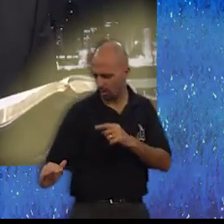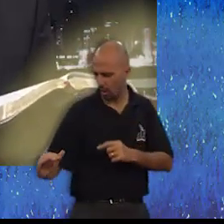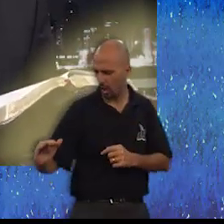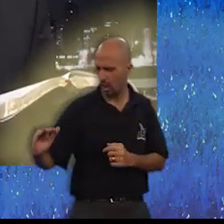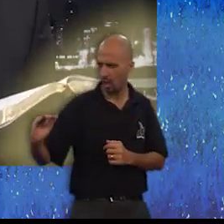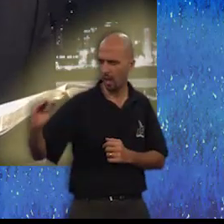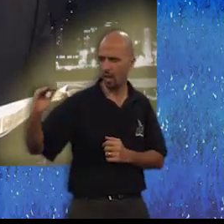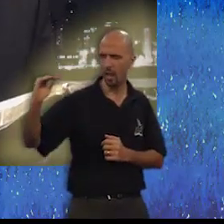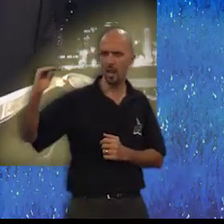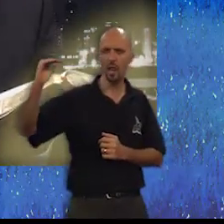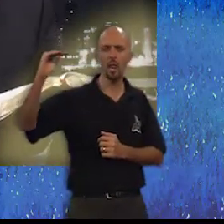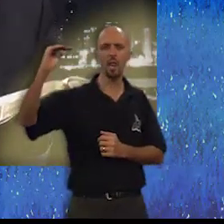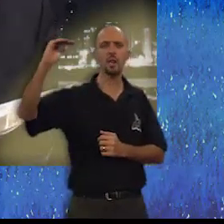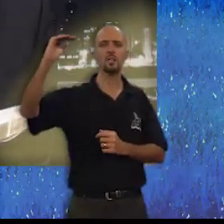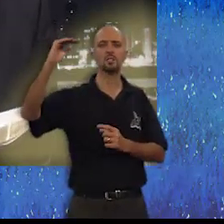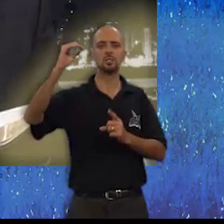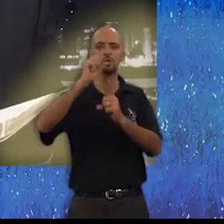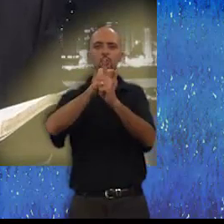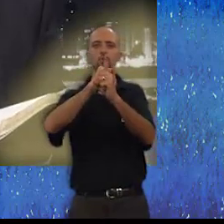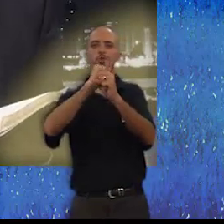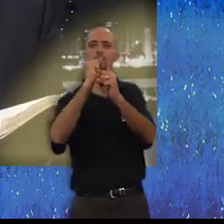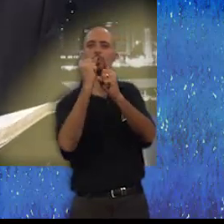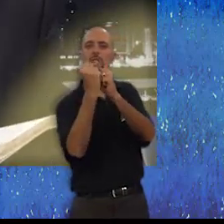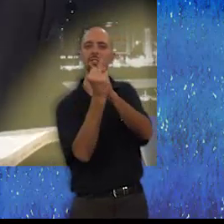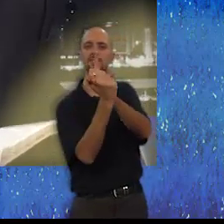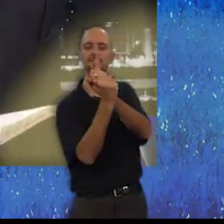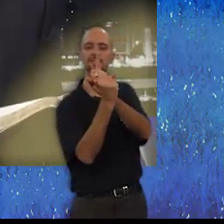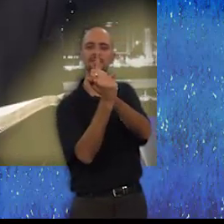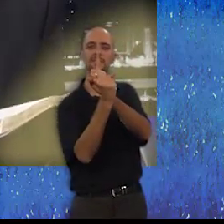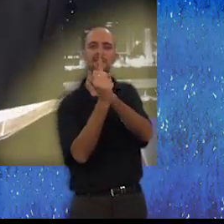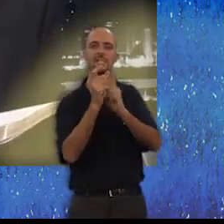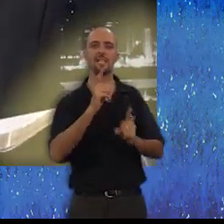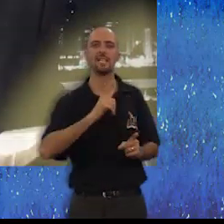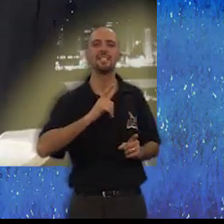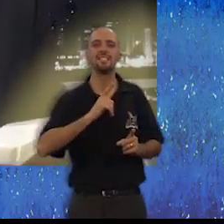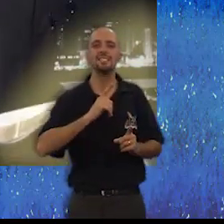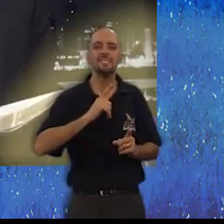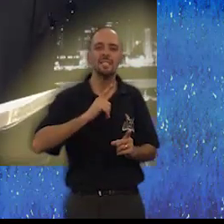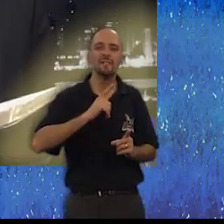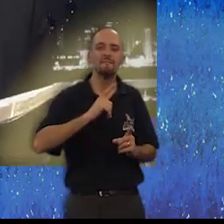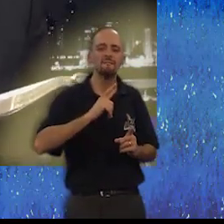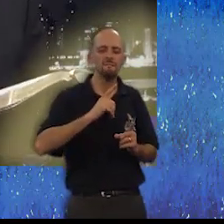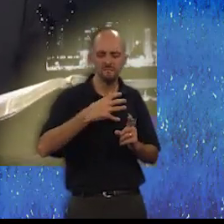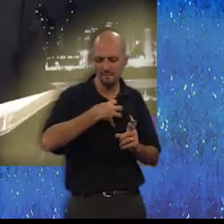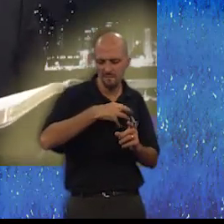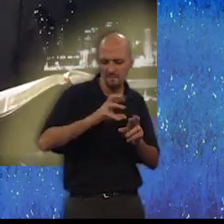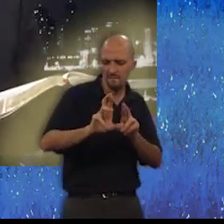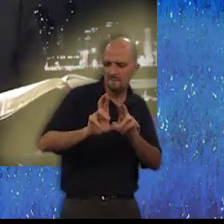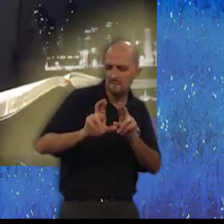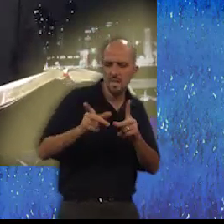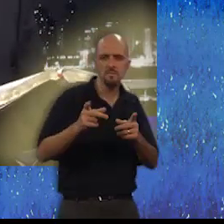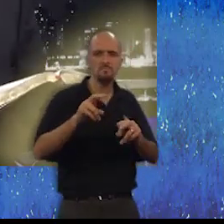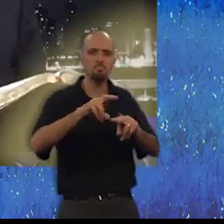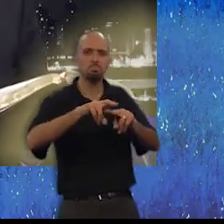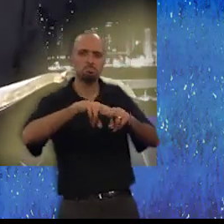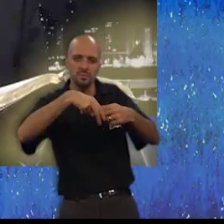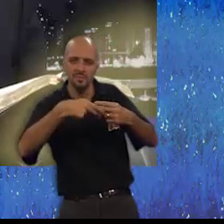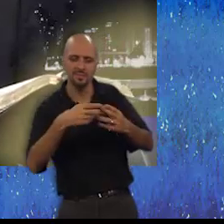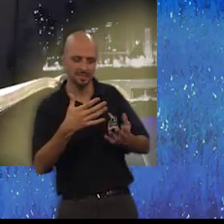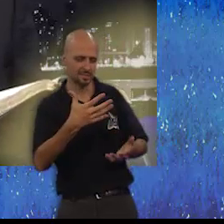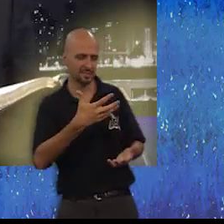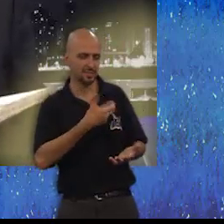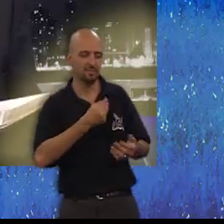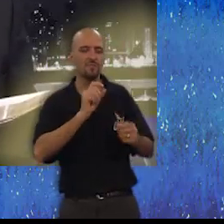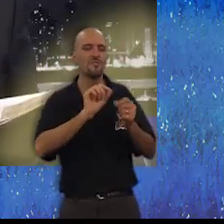criado numa cultura, numa sociedade onde tinha que fazer as coisas, praticar as coisas para então ter a salvação, para